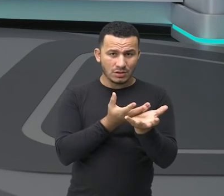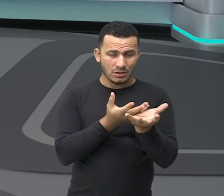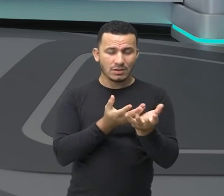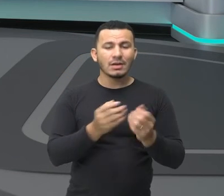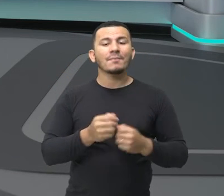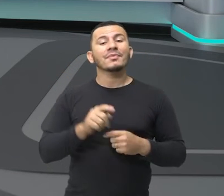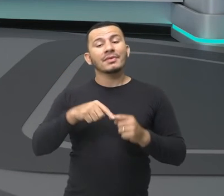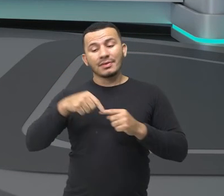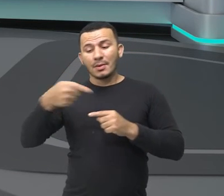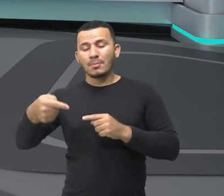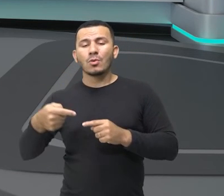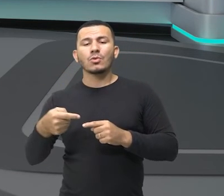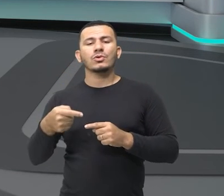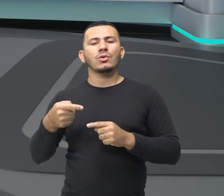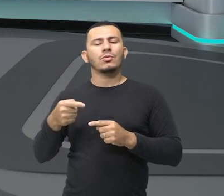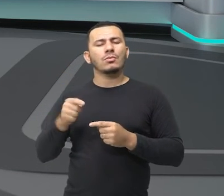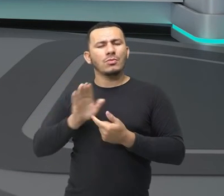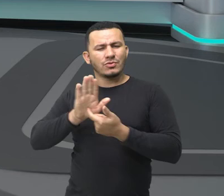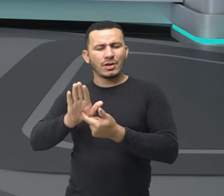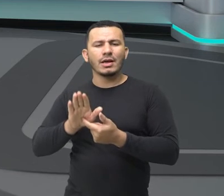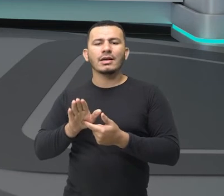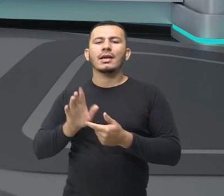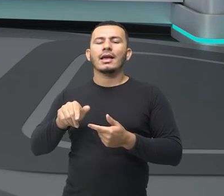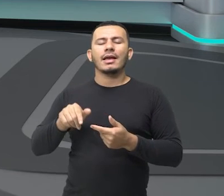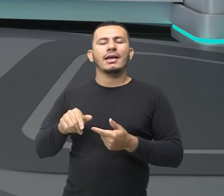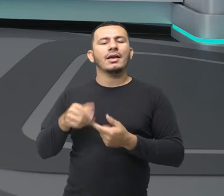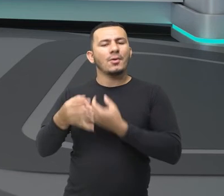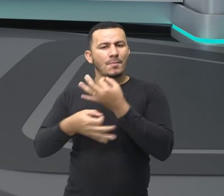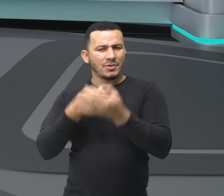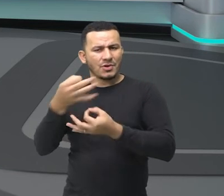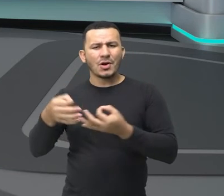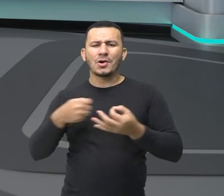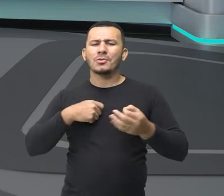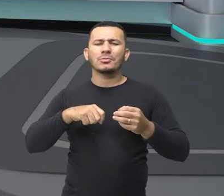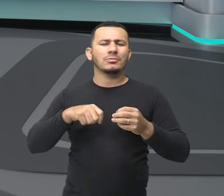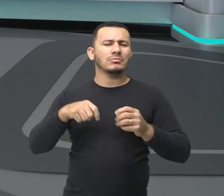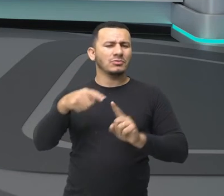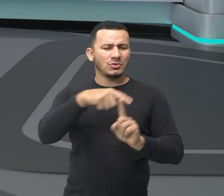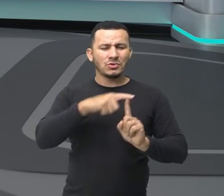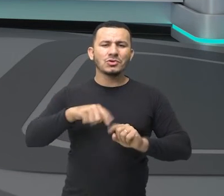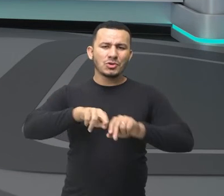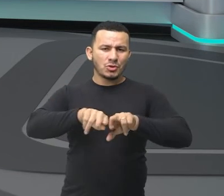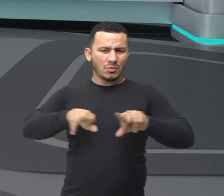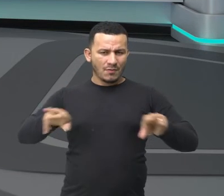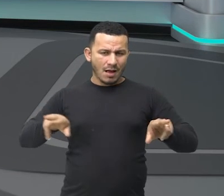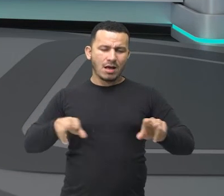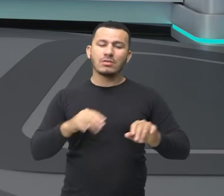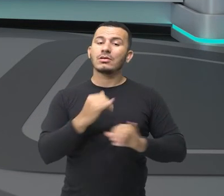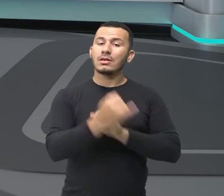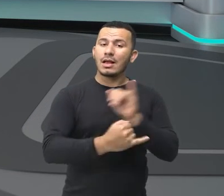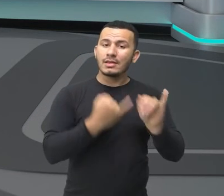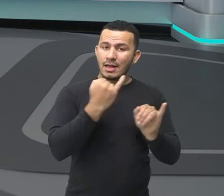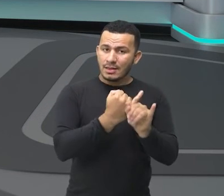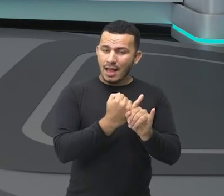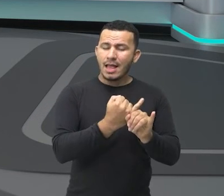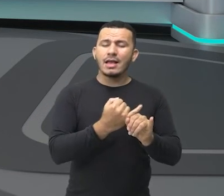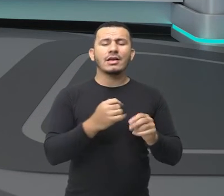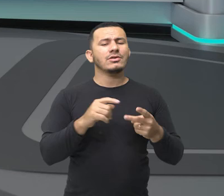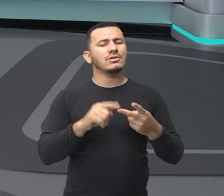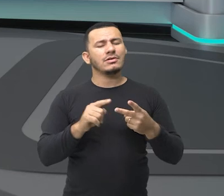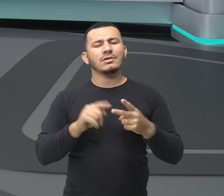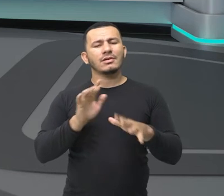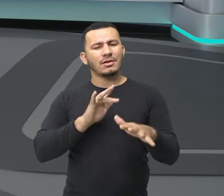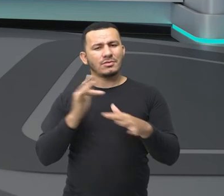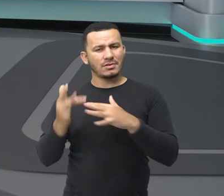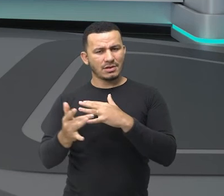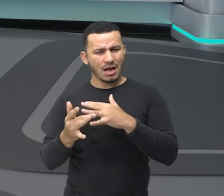depois a gente mostrou a emissão da opinião de diferentes maneiras, direto na página da internet, lá na